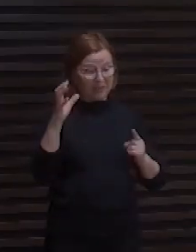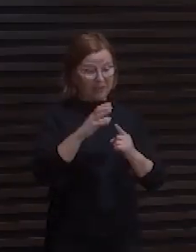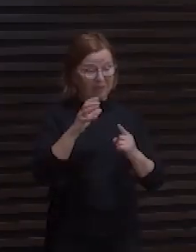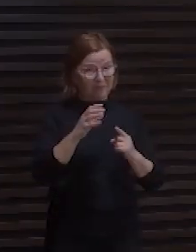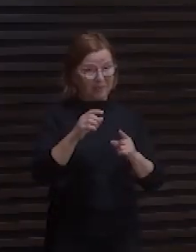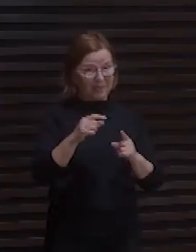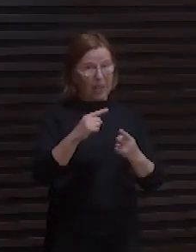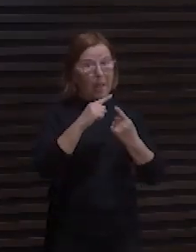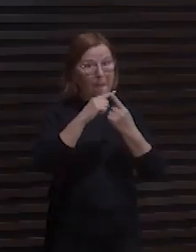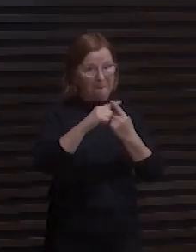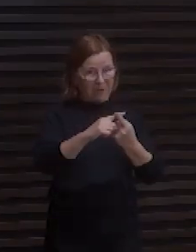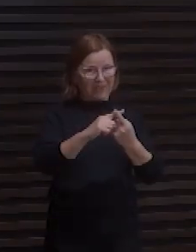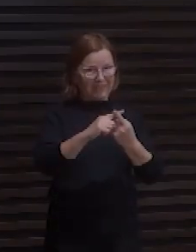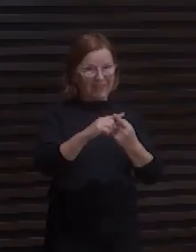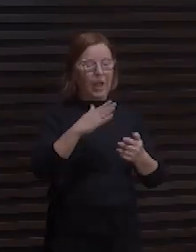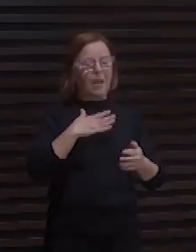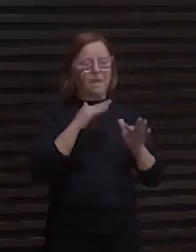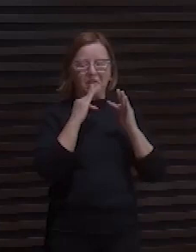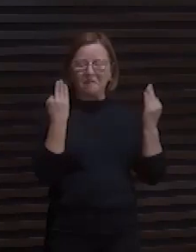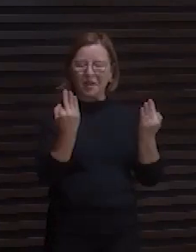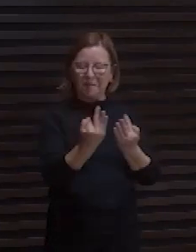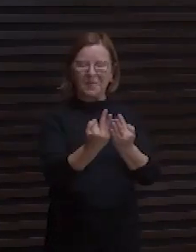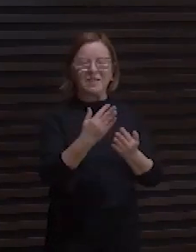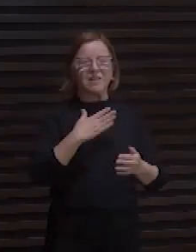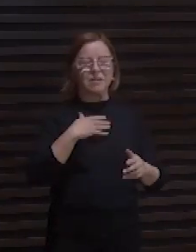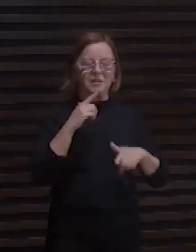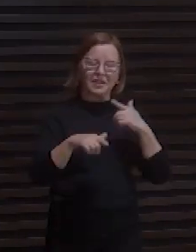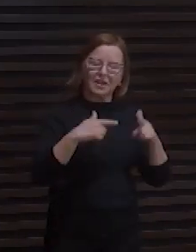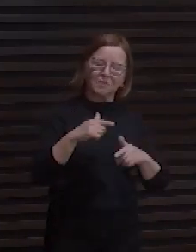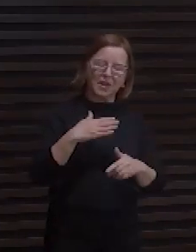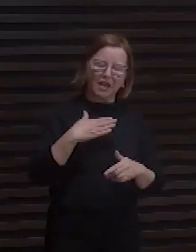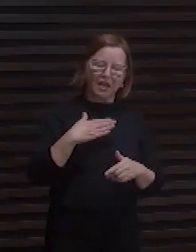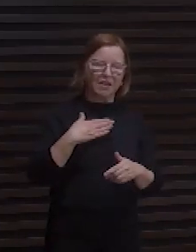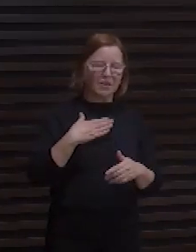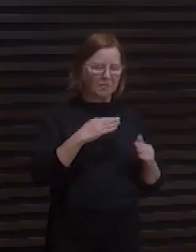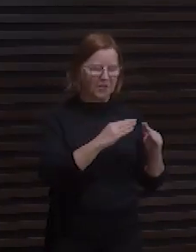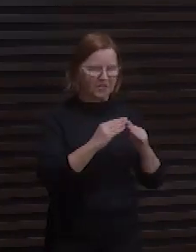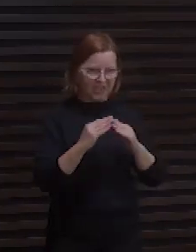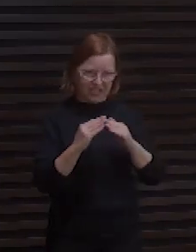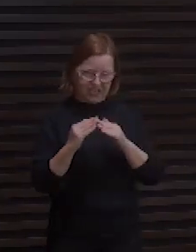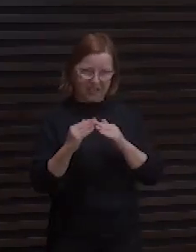minha família, lá no meu trabalho, lá na minha vizinhança.